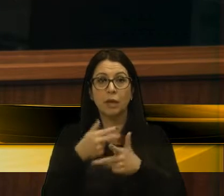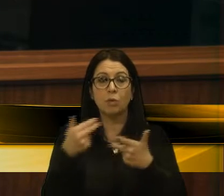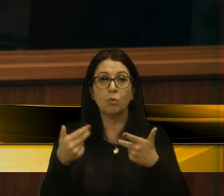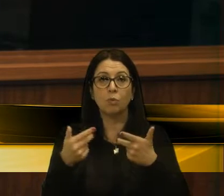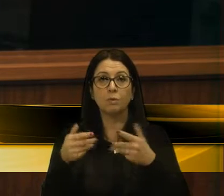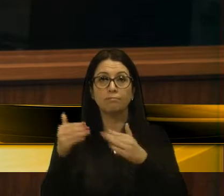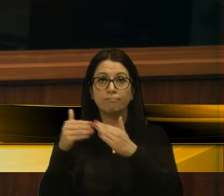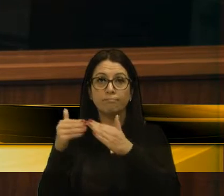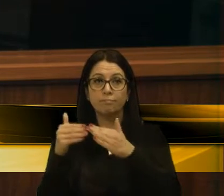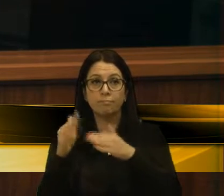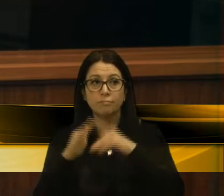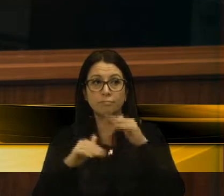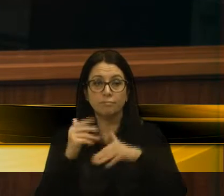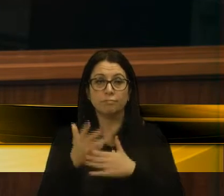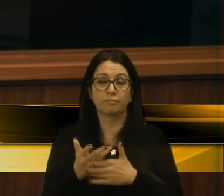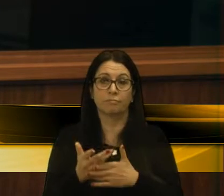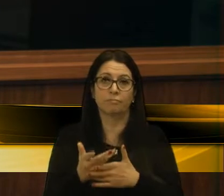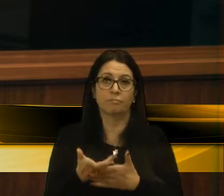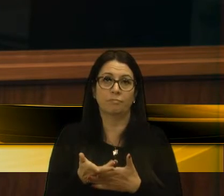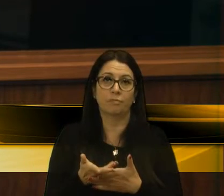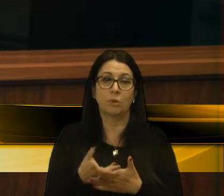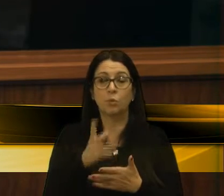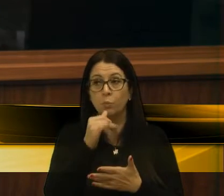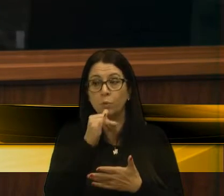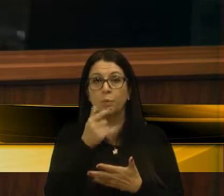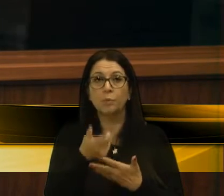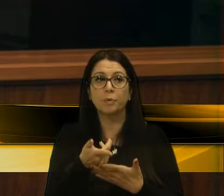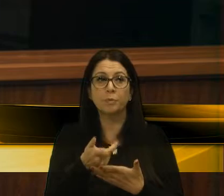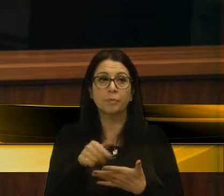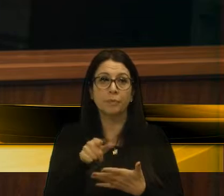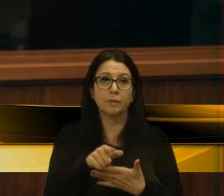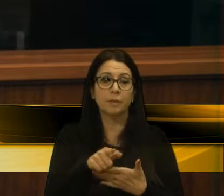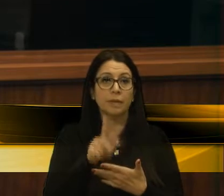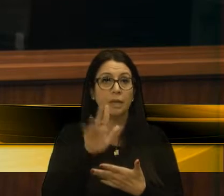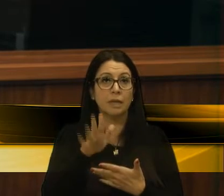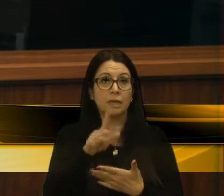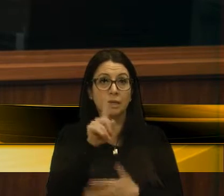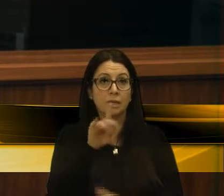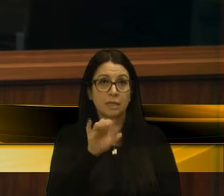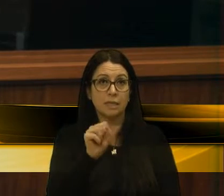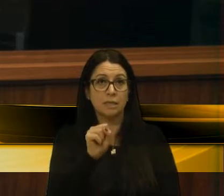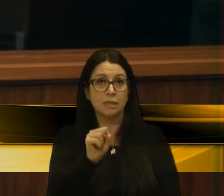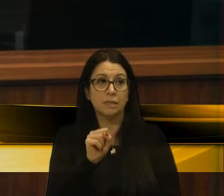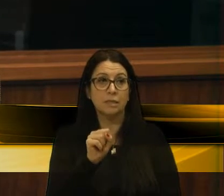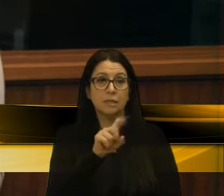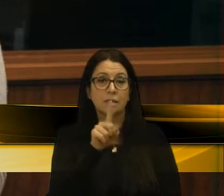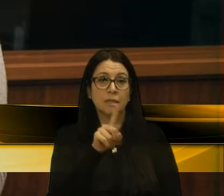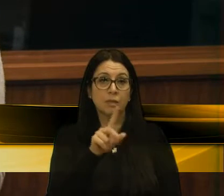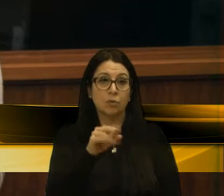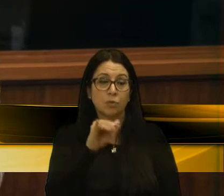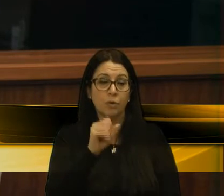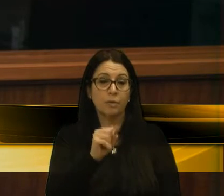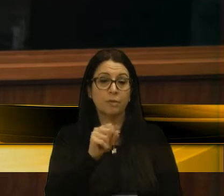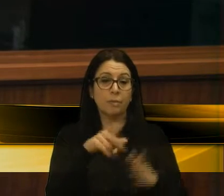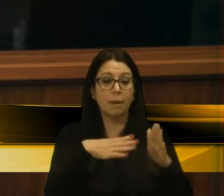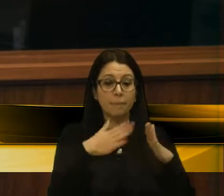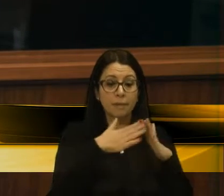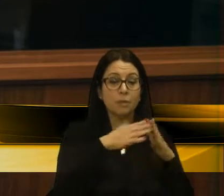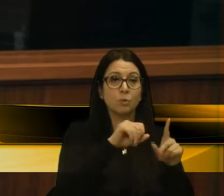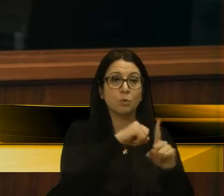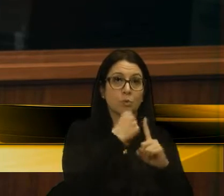parâmetros construtivos, no sentido de que, o que é as ZEIs 2? São as zonas para habitação social.